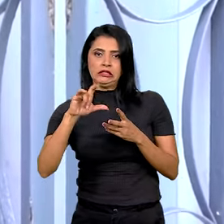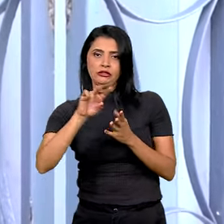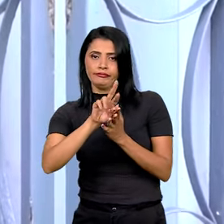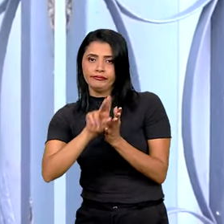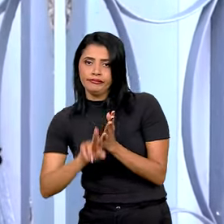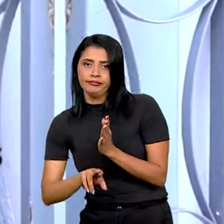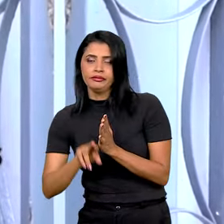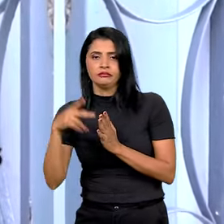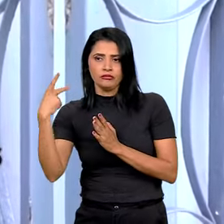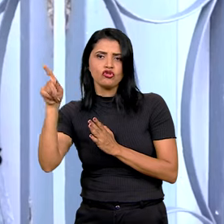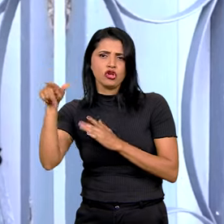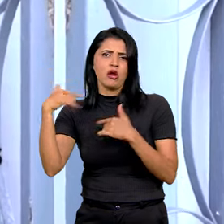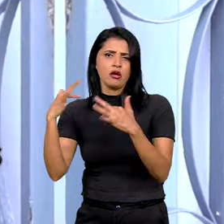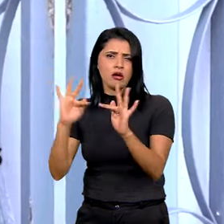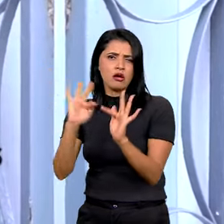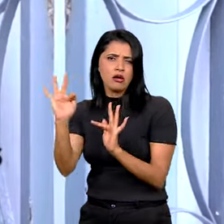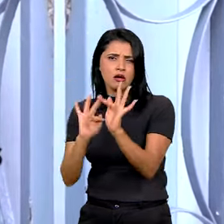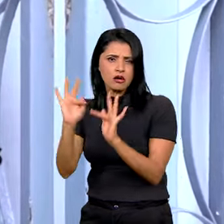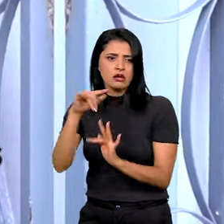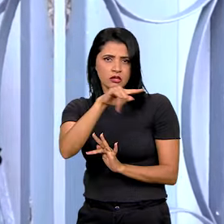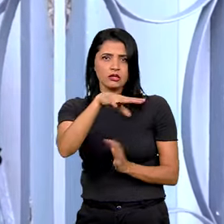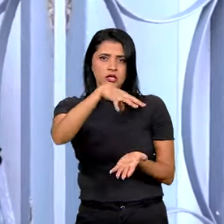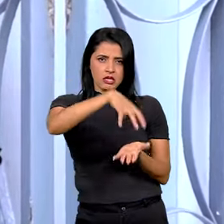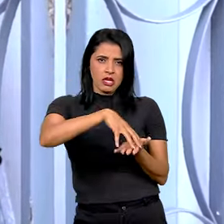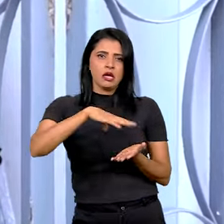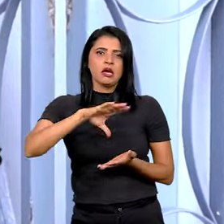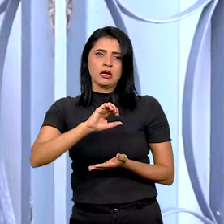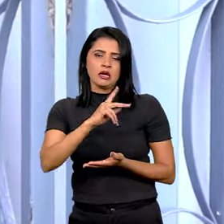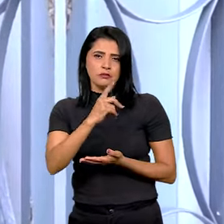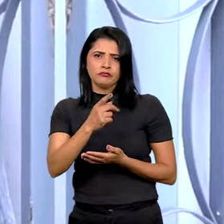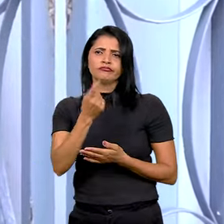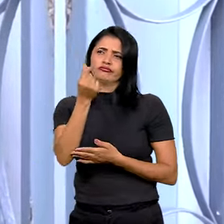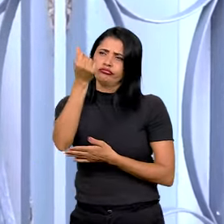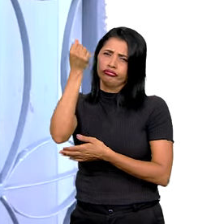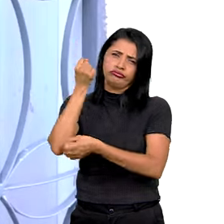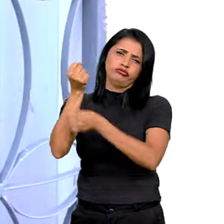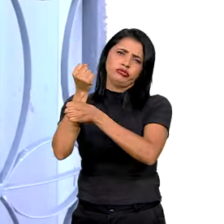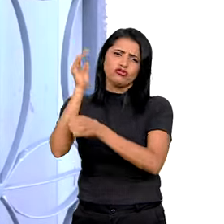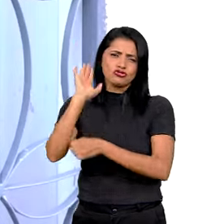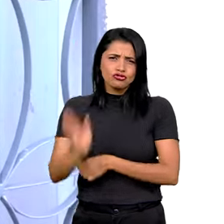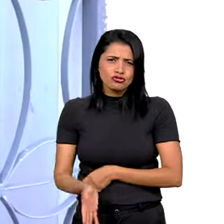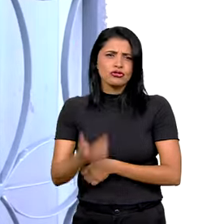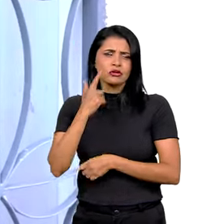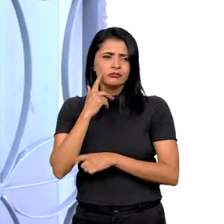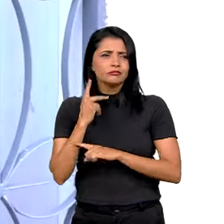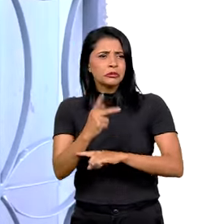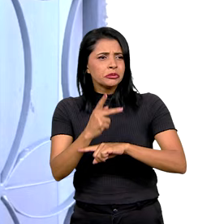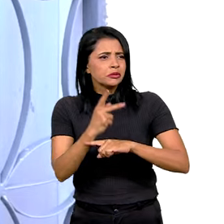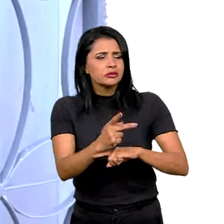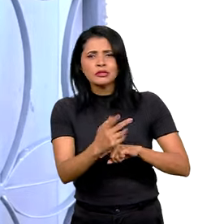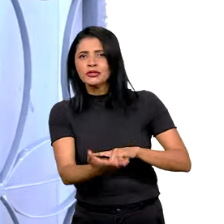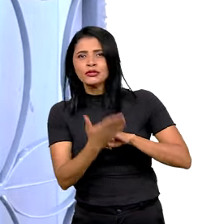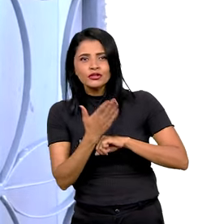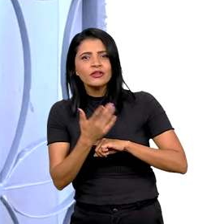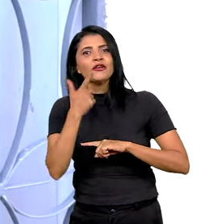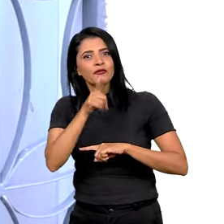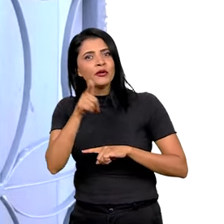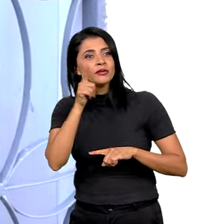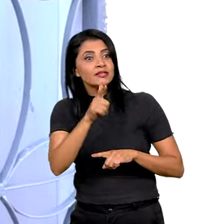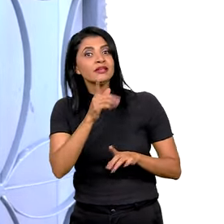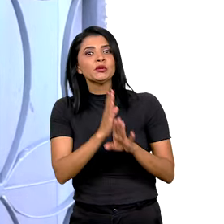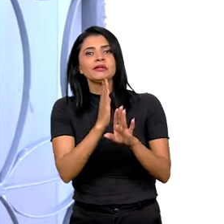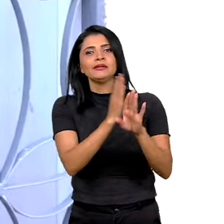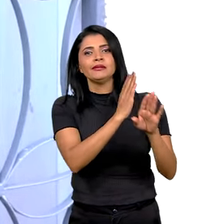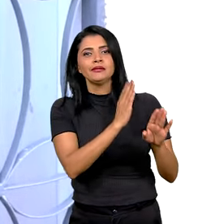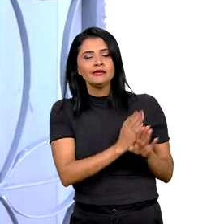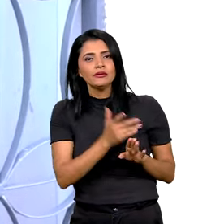Sid e ela já faz o tratamento na unidade do CAPS há bastante tempo então a gente foi procurando essa ajuda e foi recebendo essa